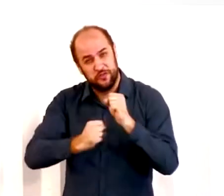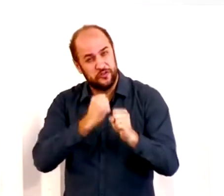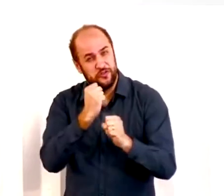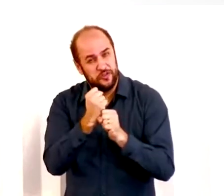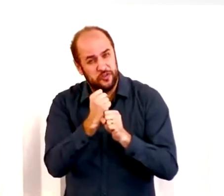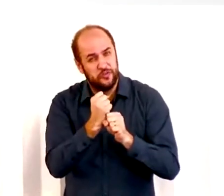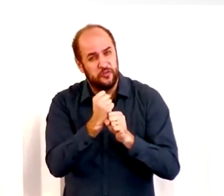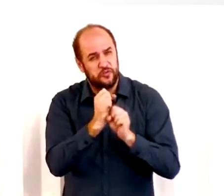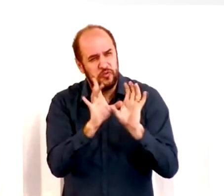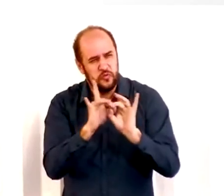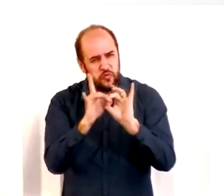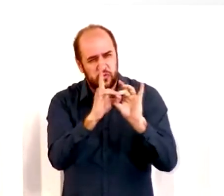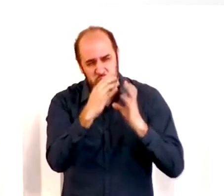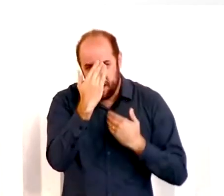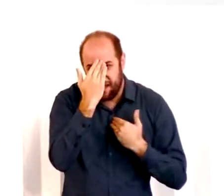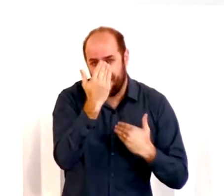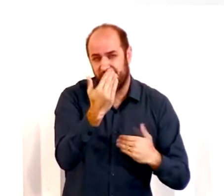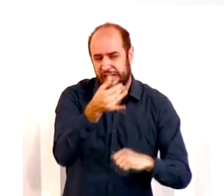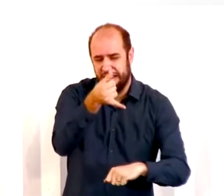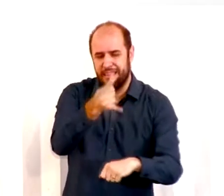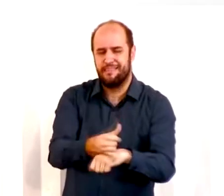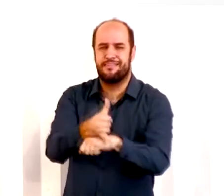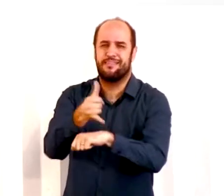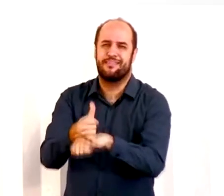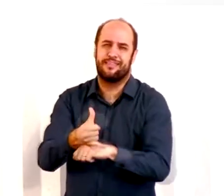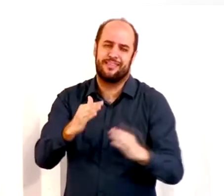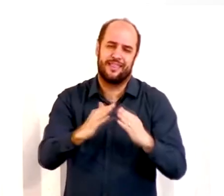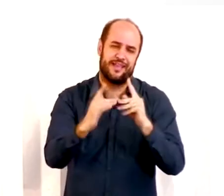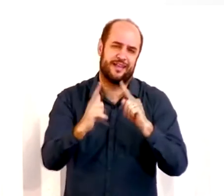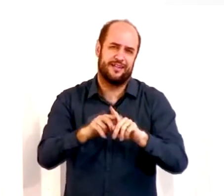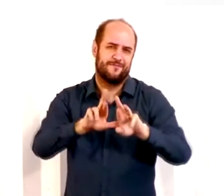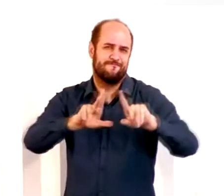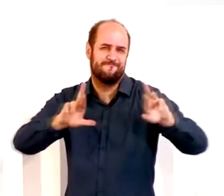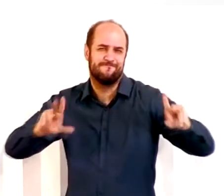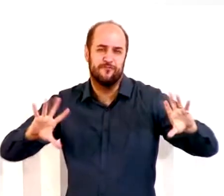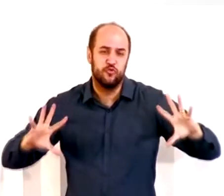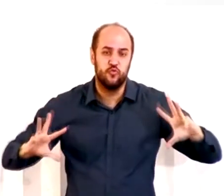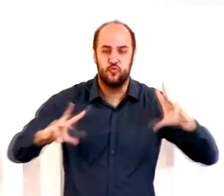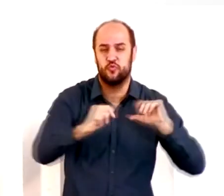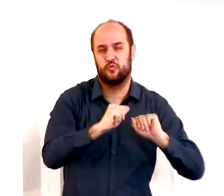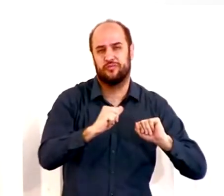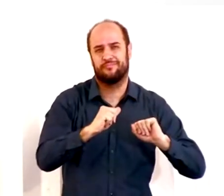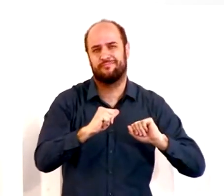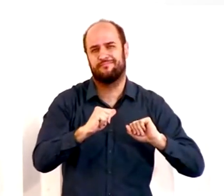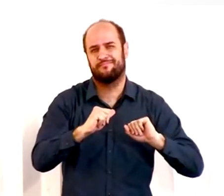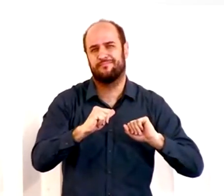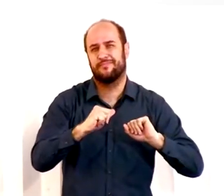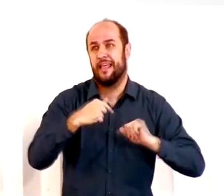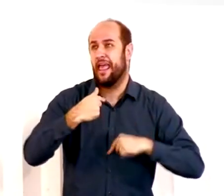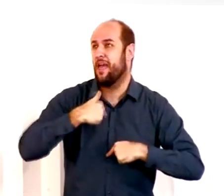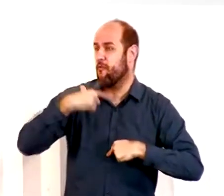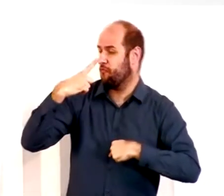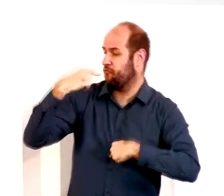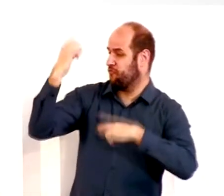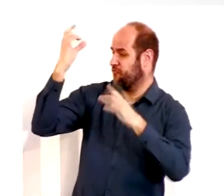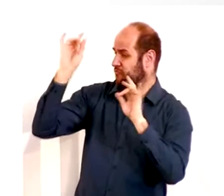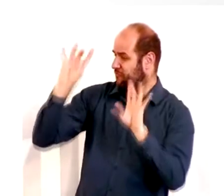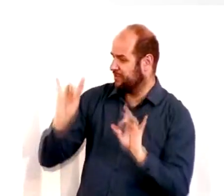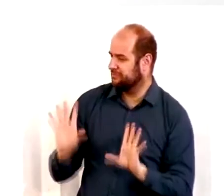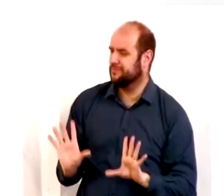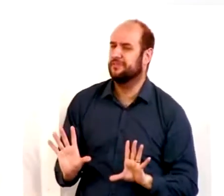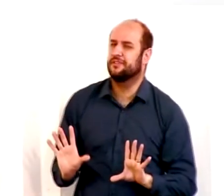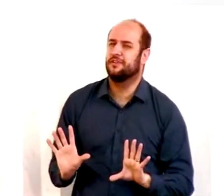ministério, é com os líderes. Deus me deu o privilégio de caminhar e continuar